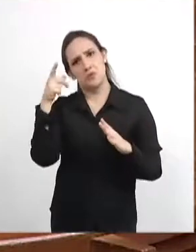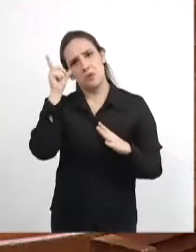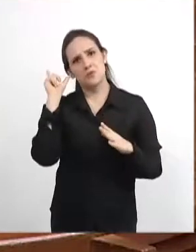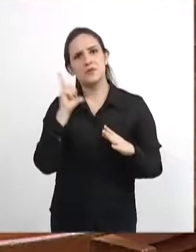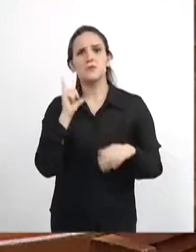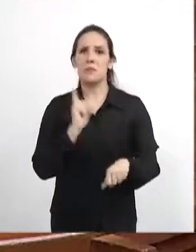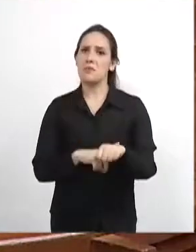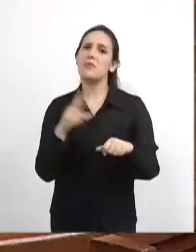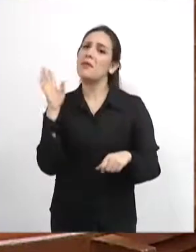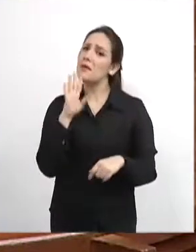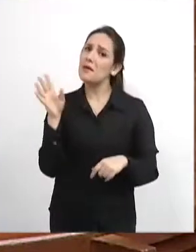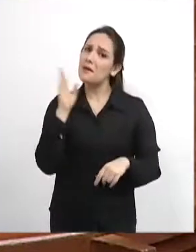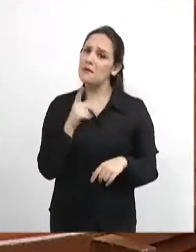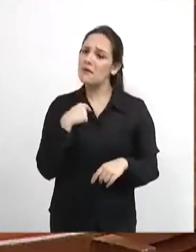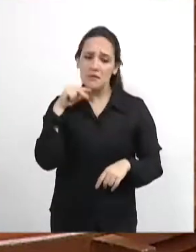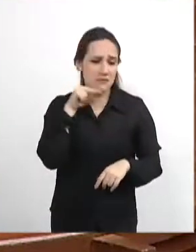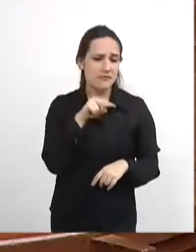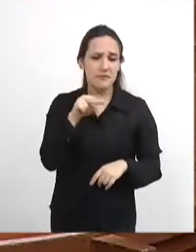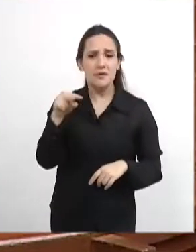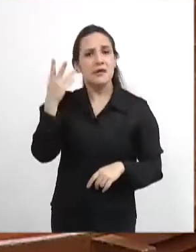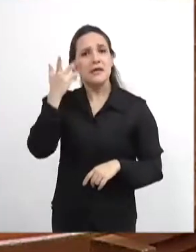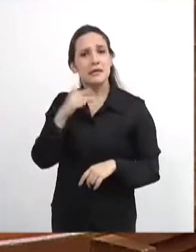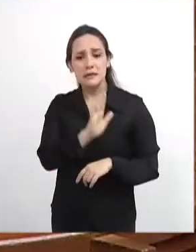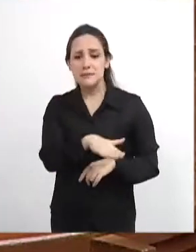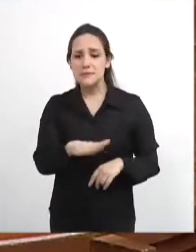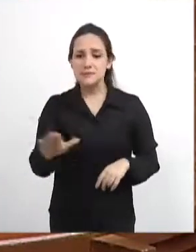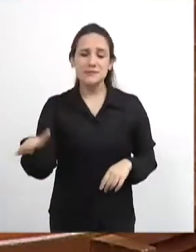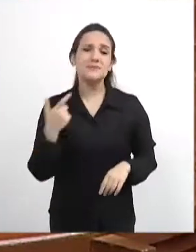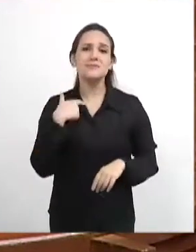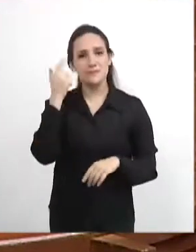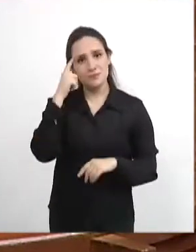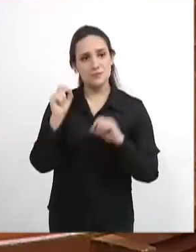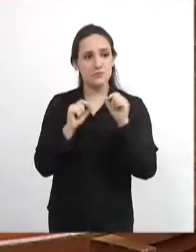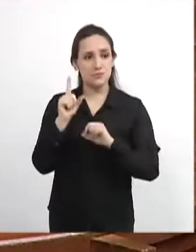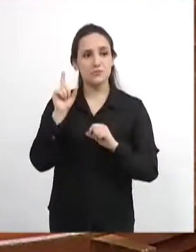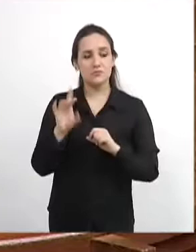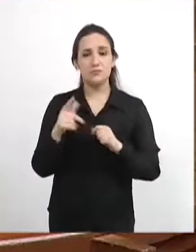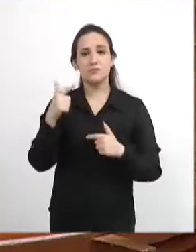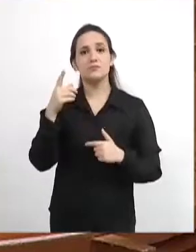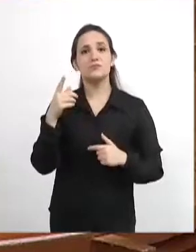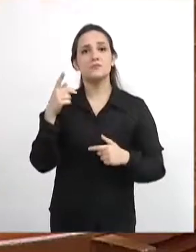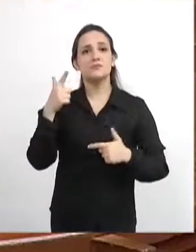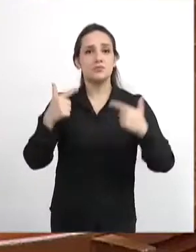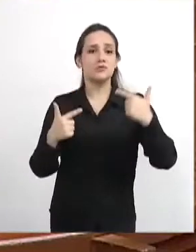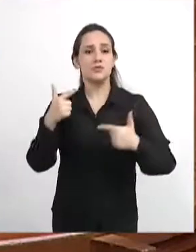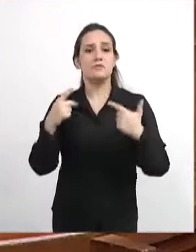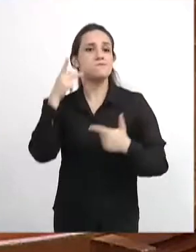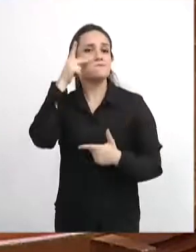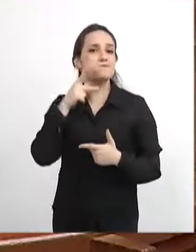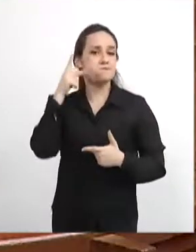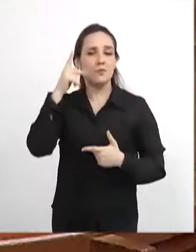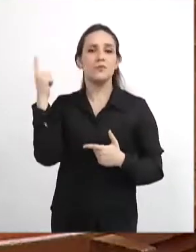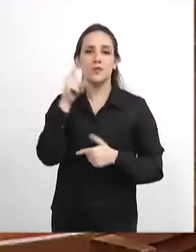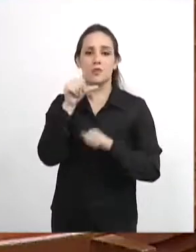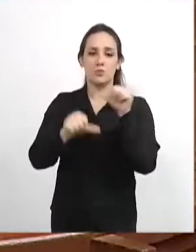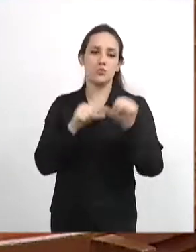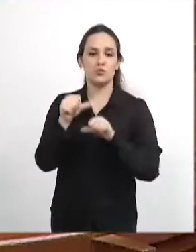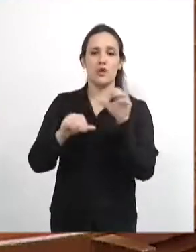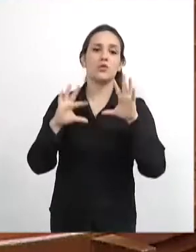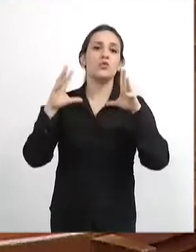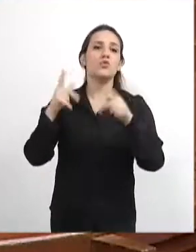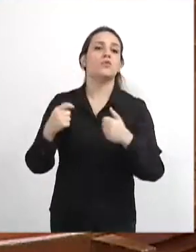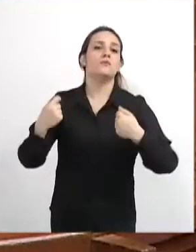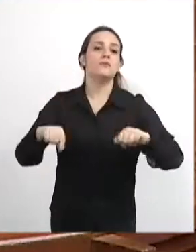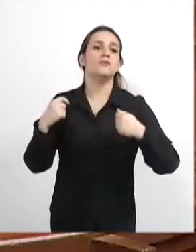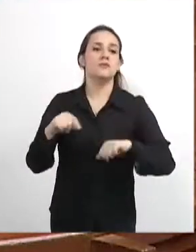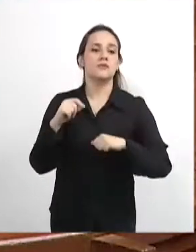legal, fiquei muito feliz porque eu acredito que somente a política pode dar resposta aos anseios, às demandas